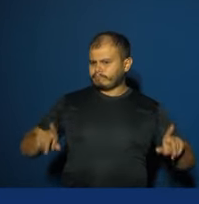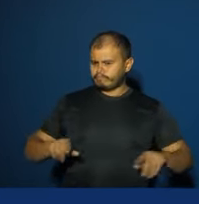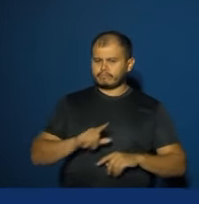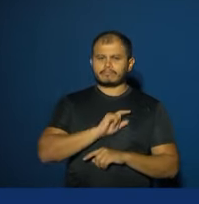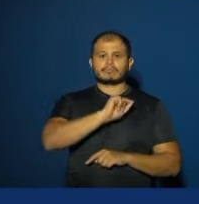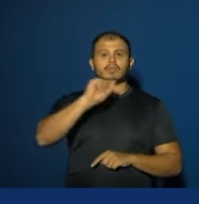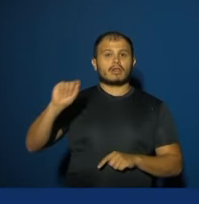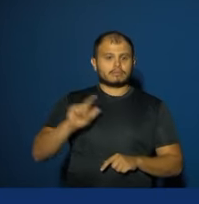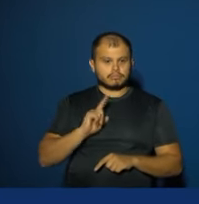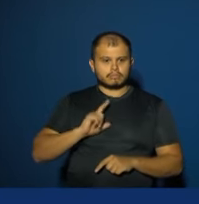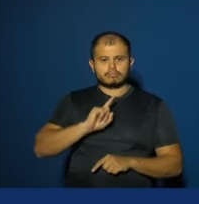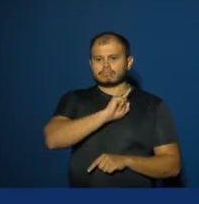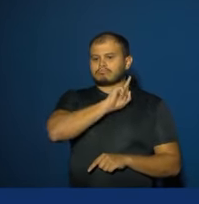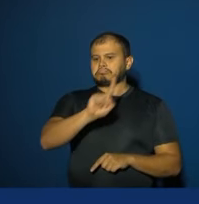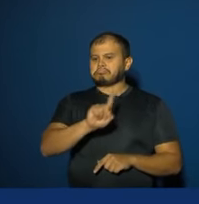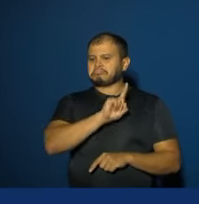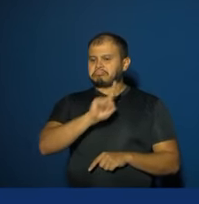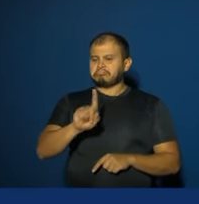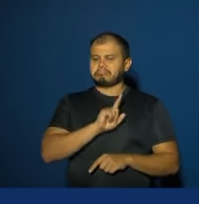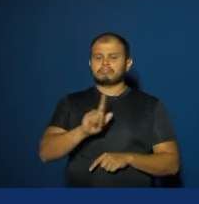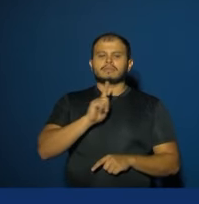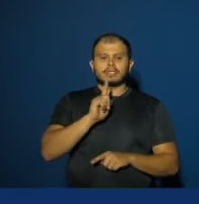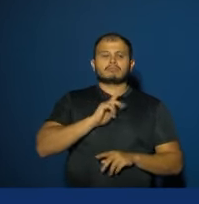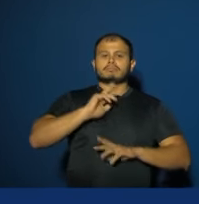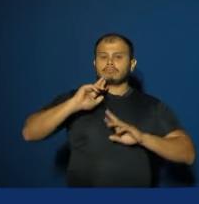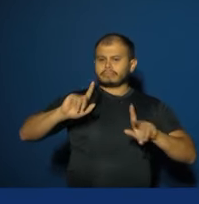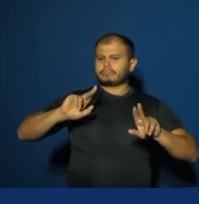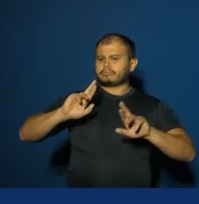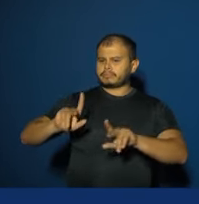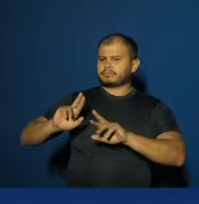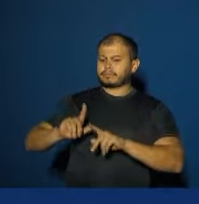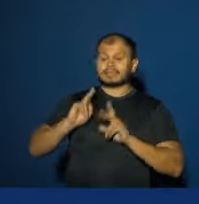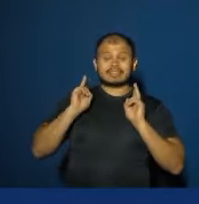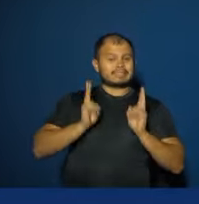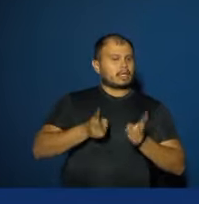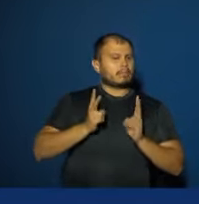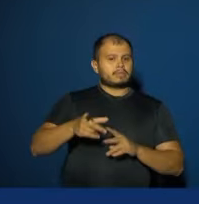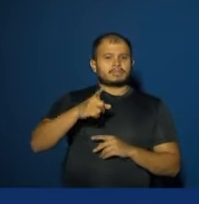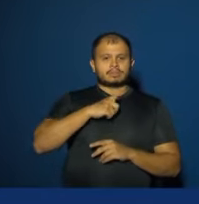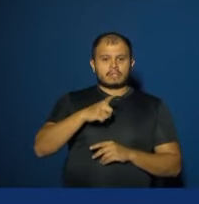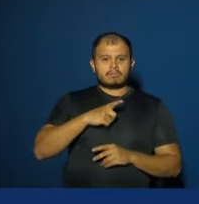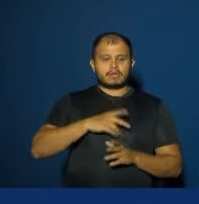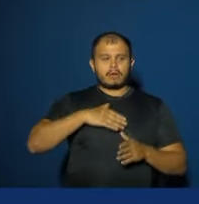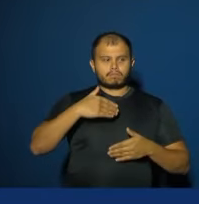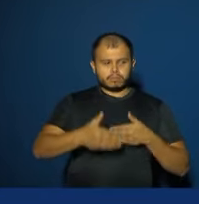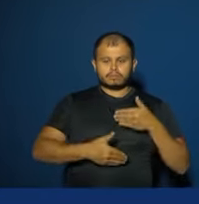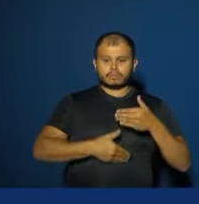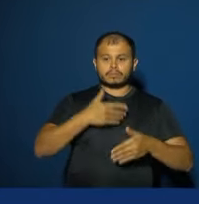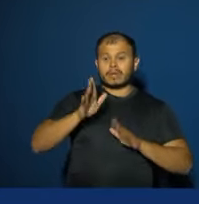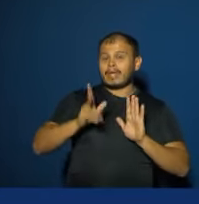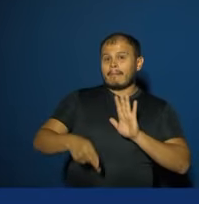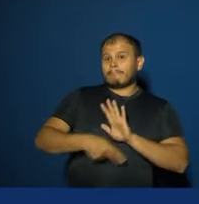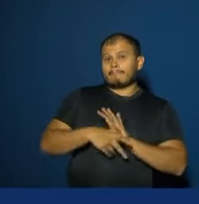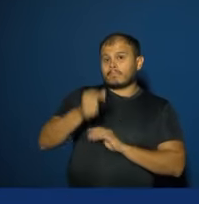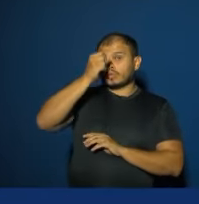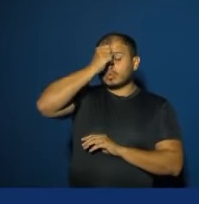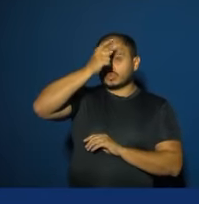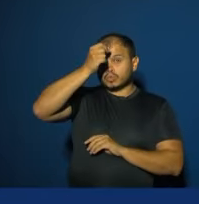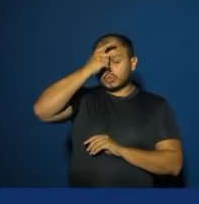você tinha de acesso de loja era diferente então a gente sempre passou por um assim é da Cultura